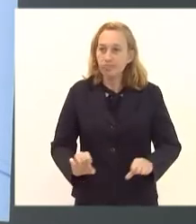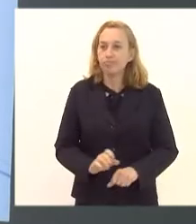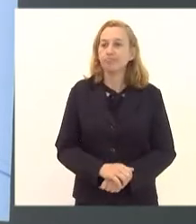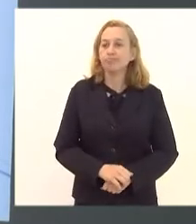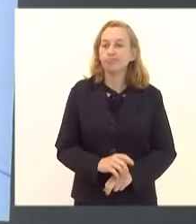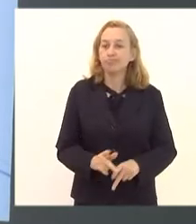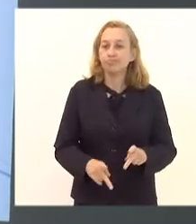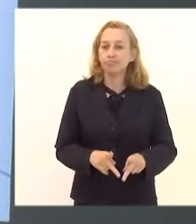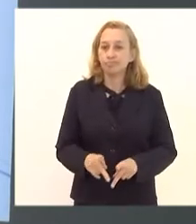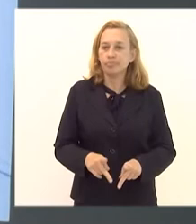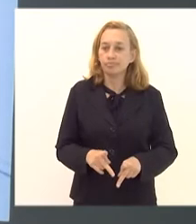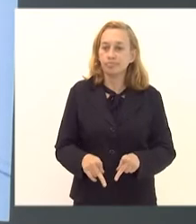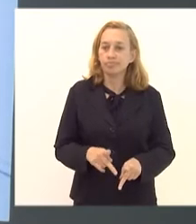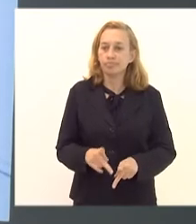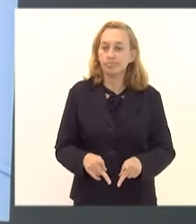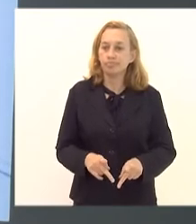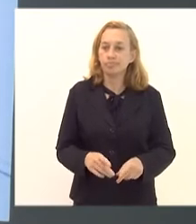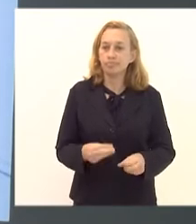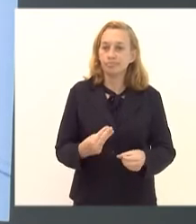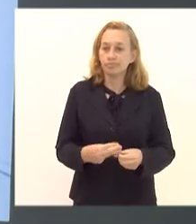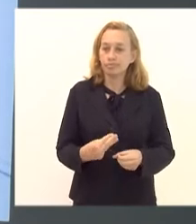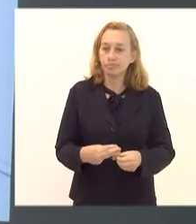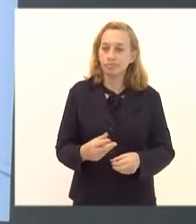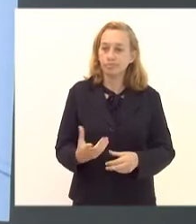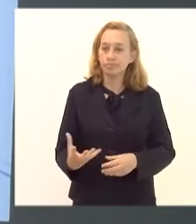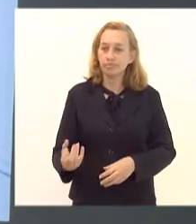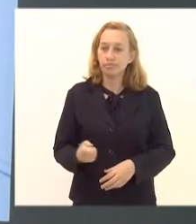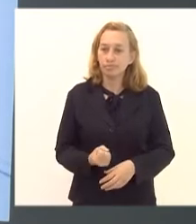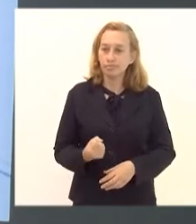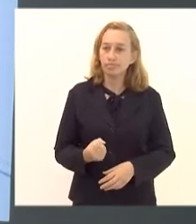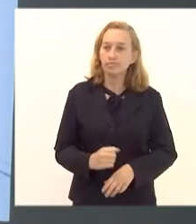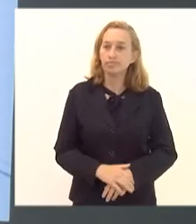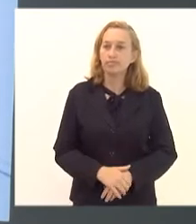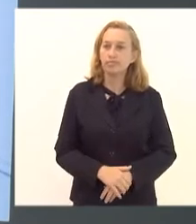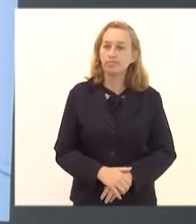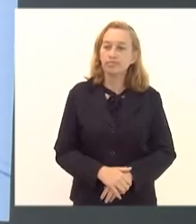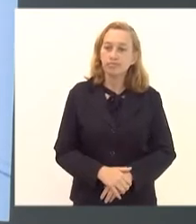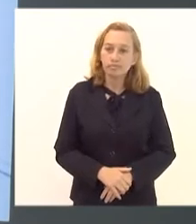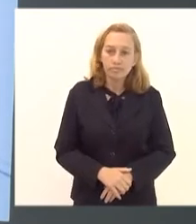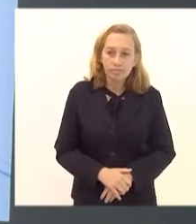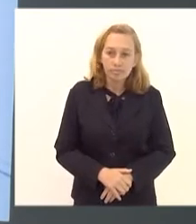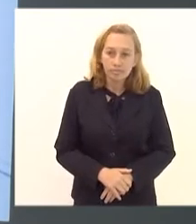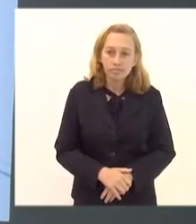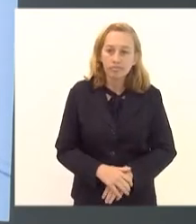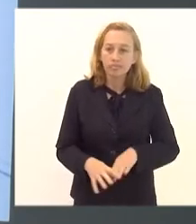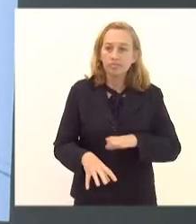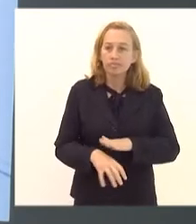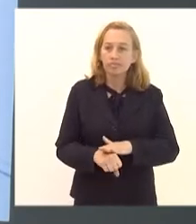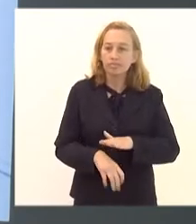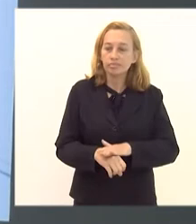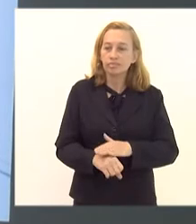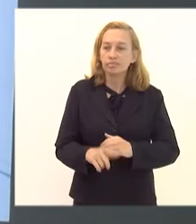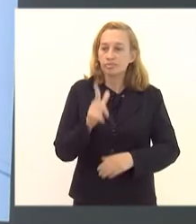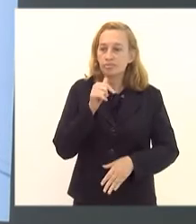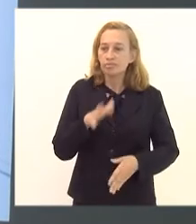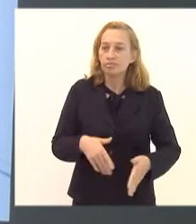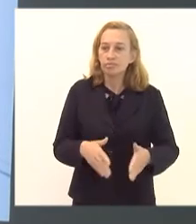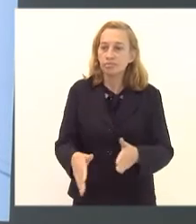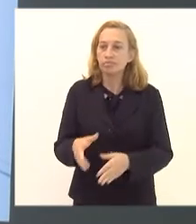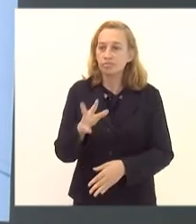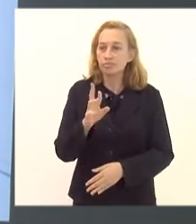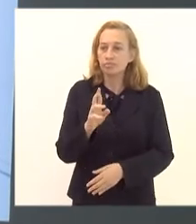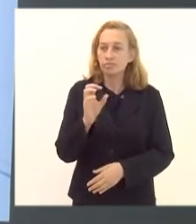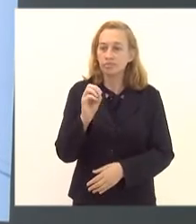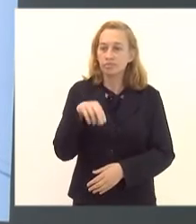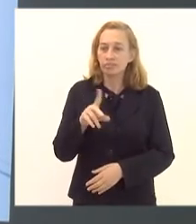população beneficiada, né, no município, por essa canalização, aí essa parte da macrodrenagem aí do trecho do Rio Roncador. Doutora,